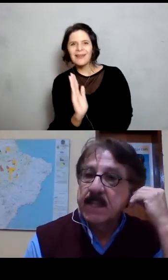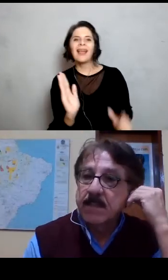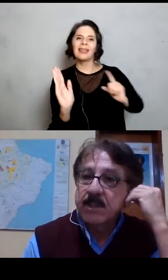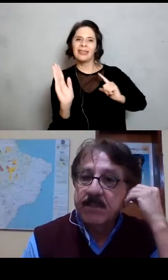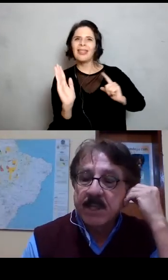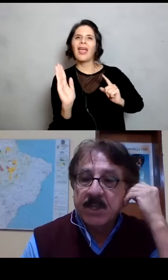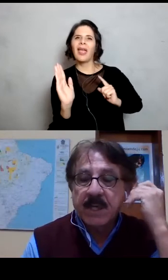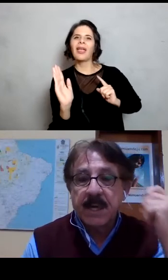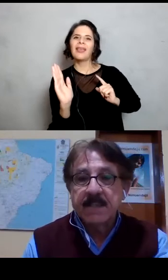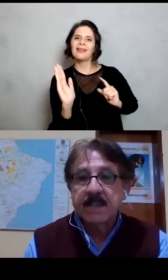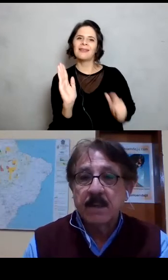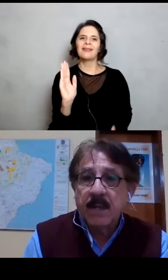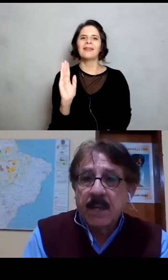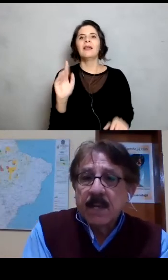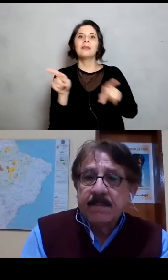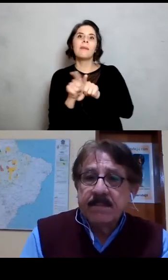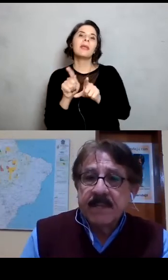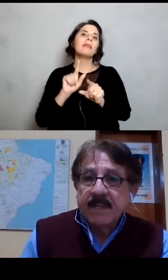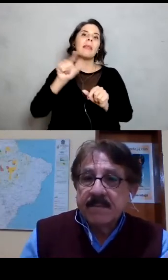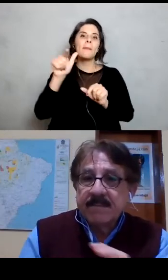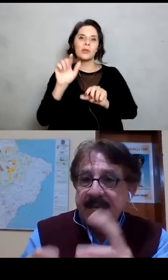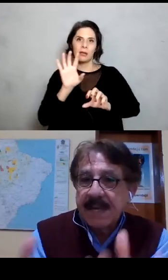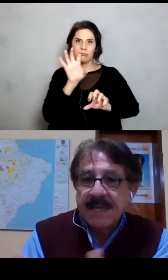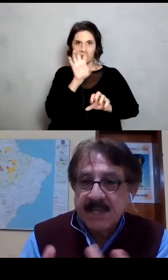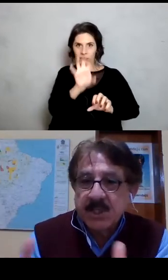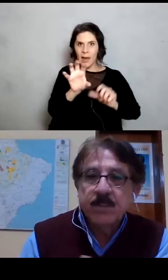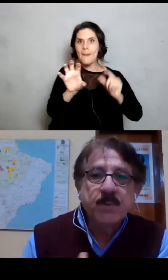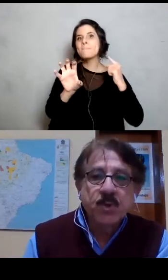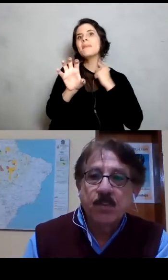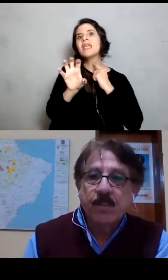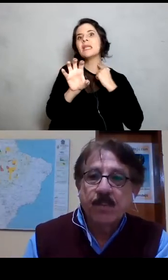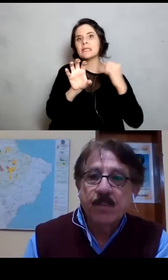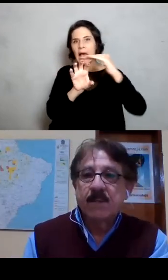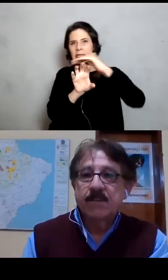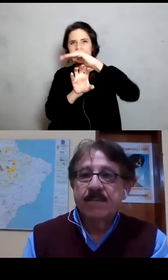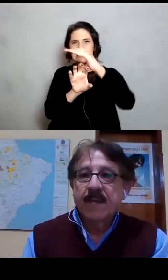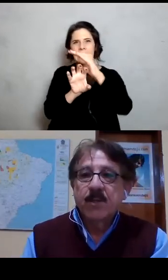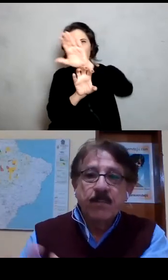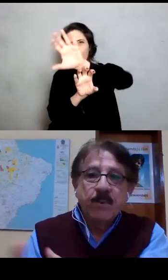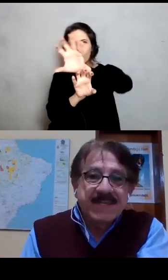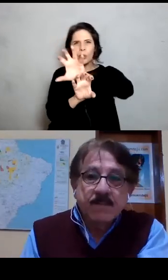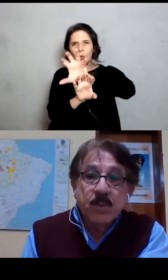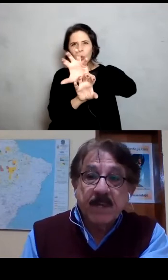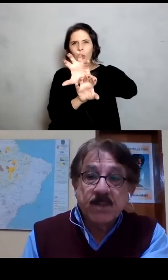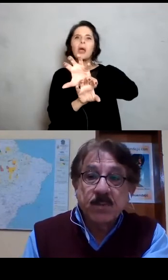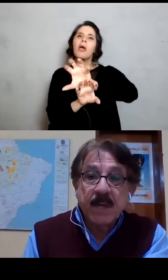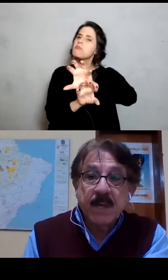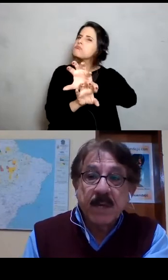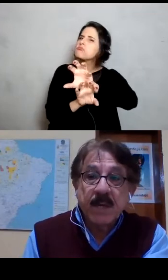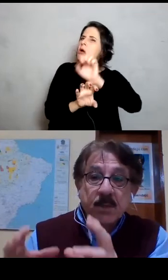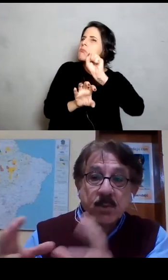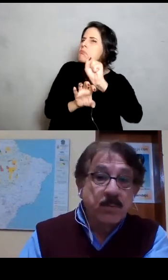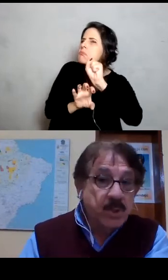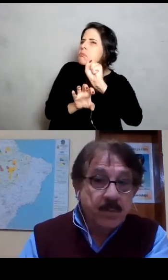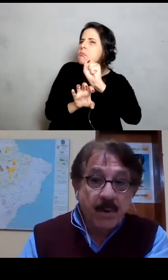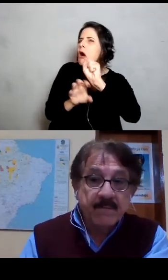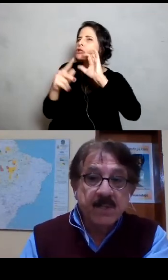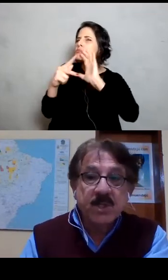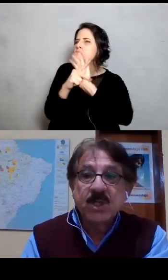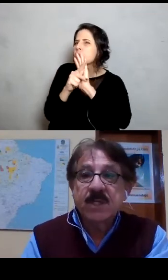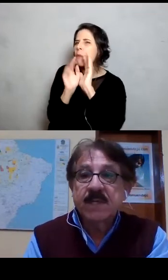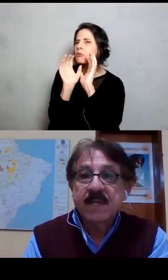ali acima, de Minas Gerais e tal. Será que esse tipo de ocupação não pode ser muito particular e o número